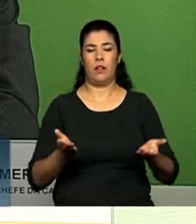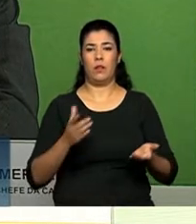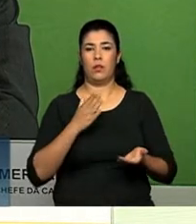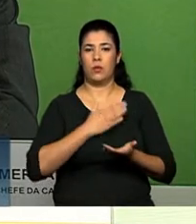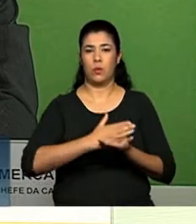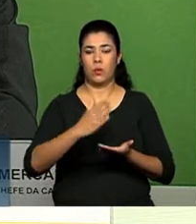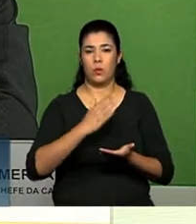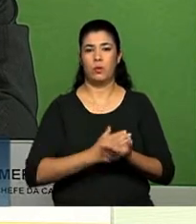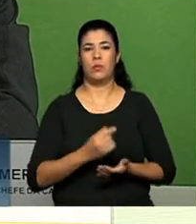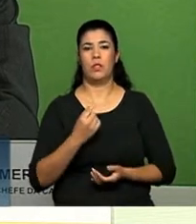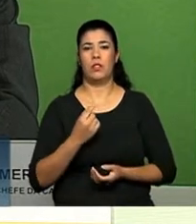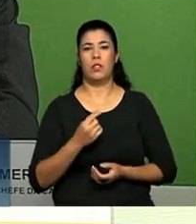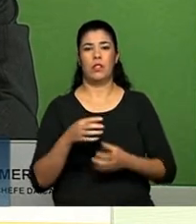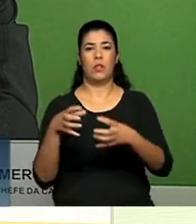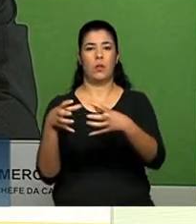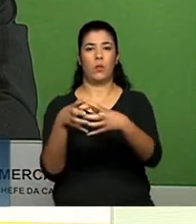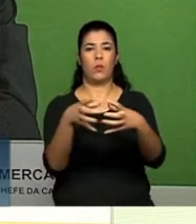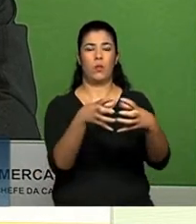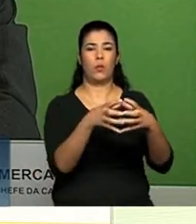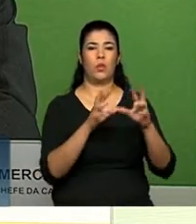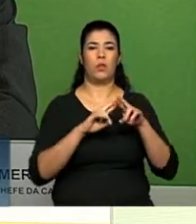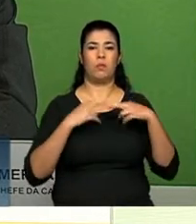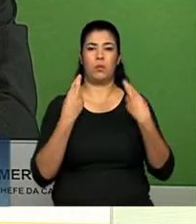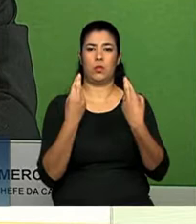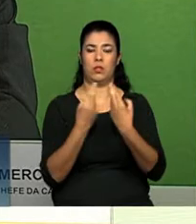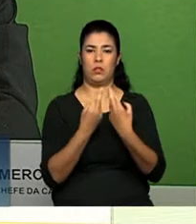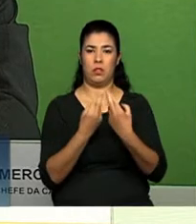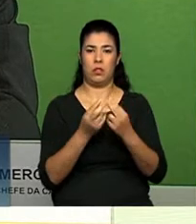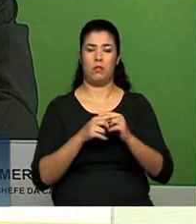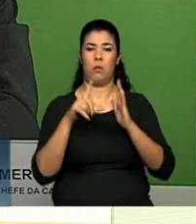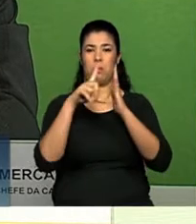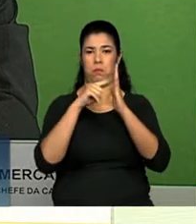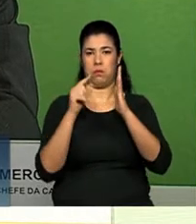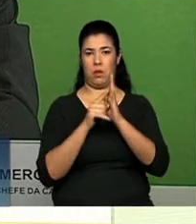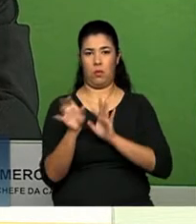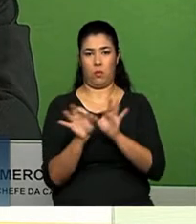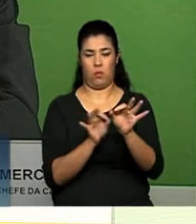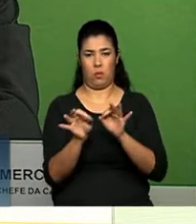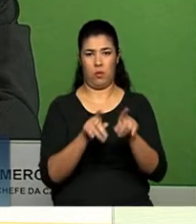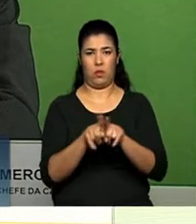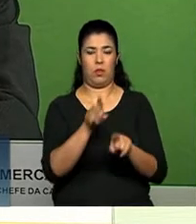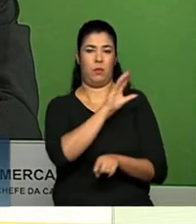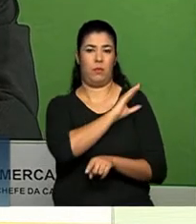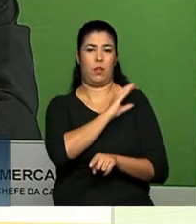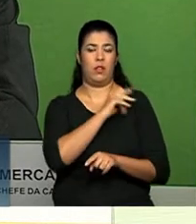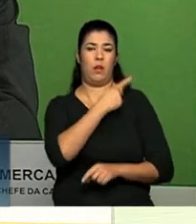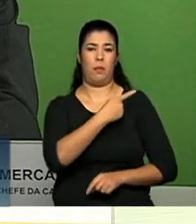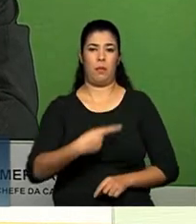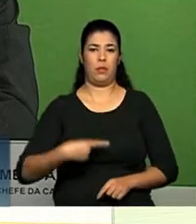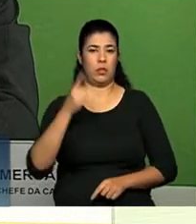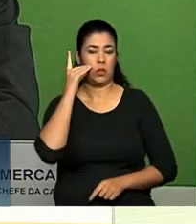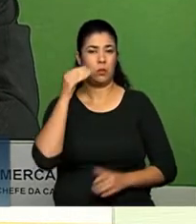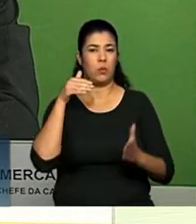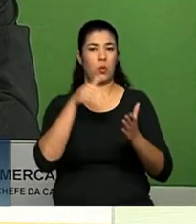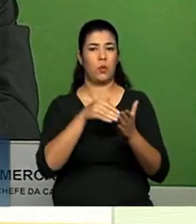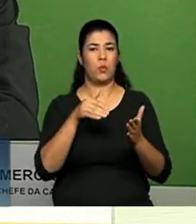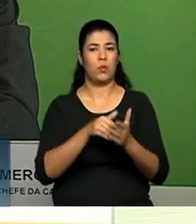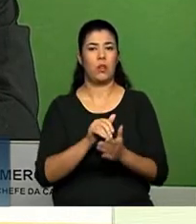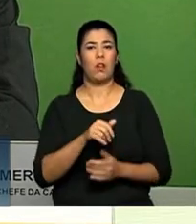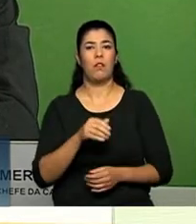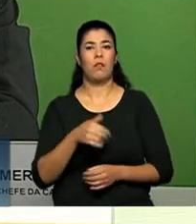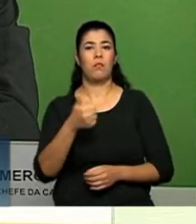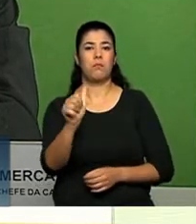série de reunião com cada um dos ministérios, a Casa Civil coordenando e a presidenta ao final então arbitrará